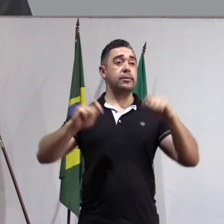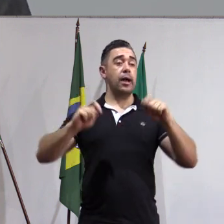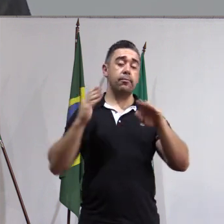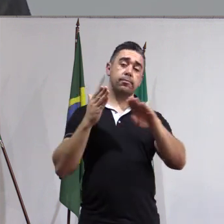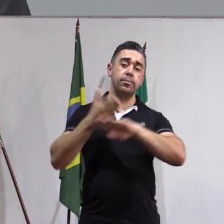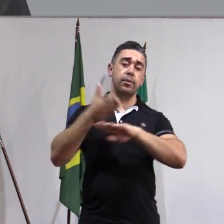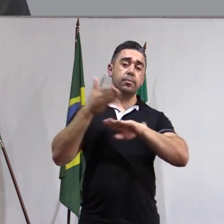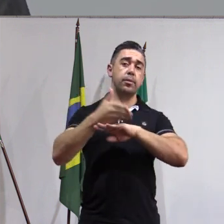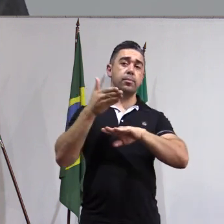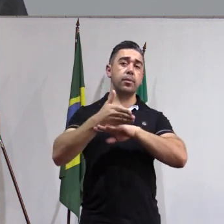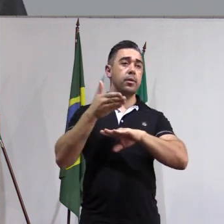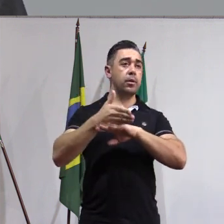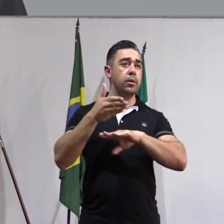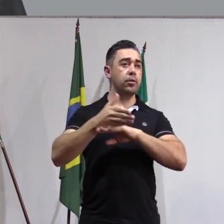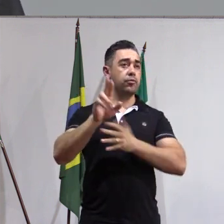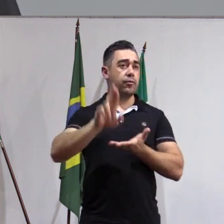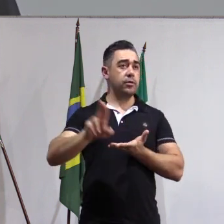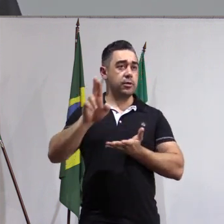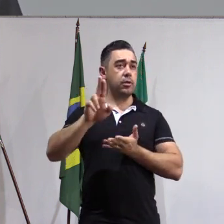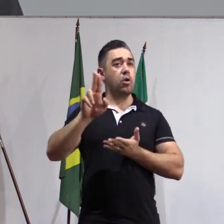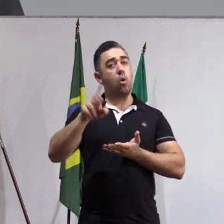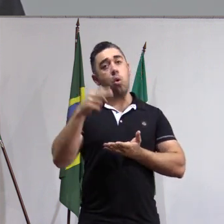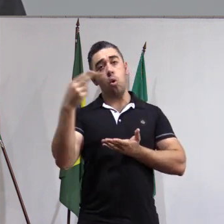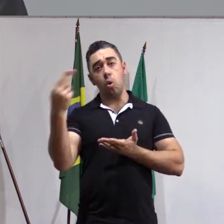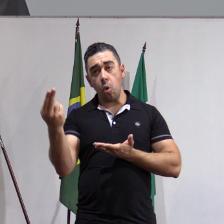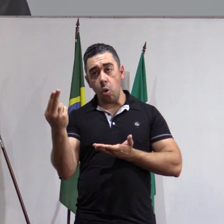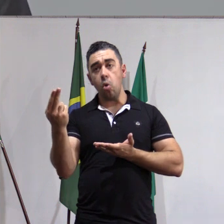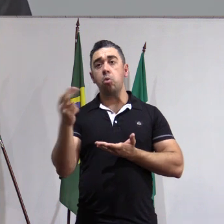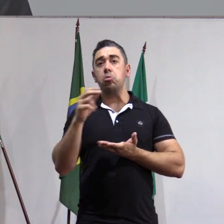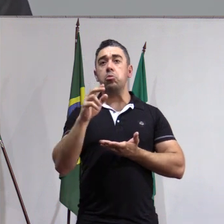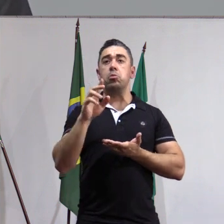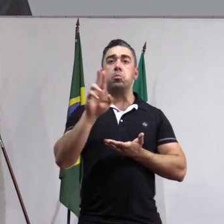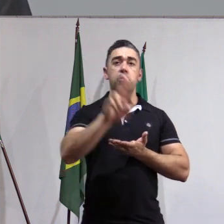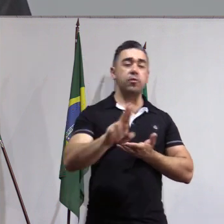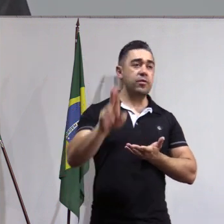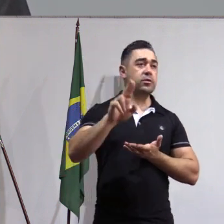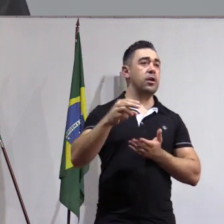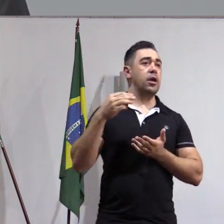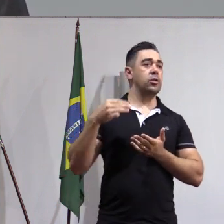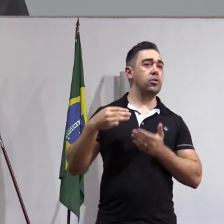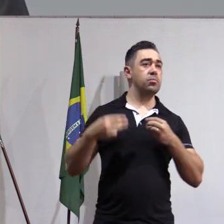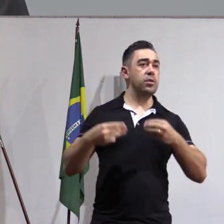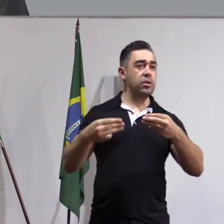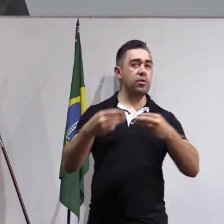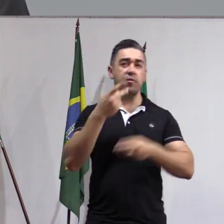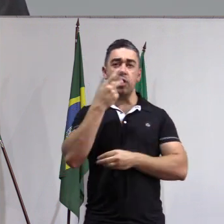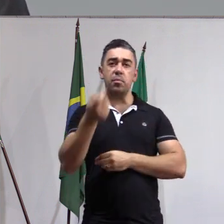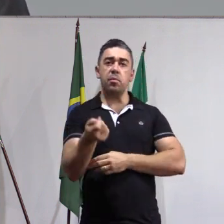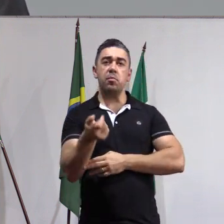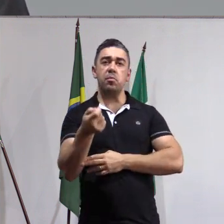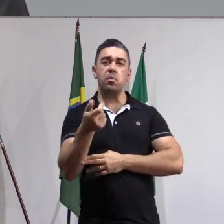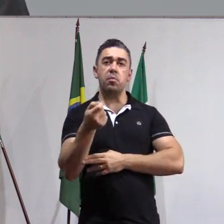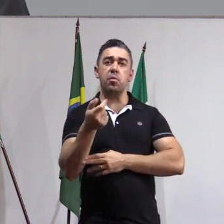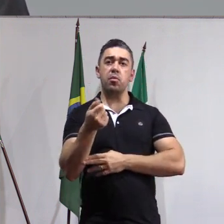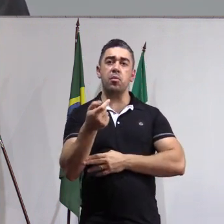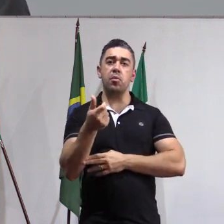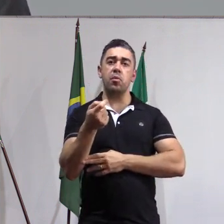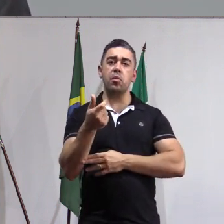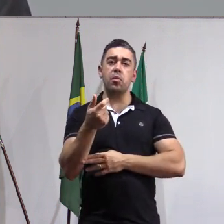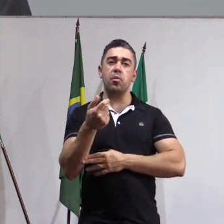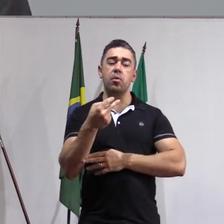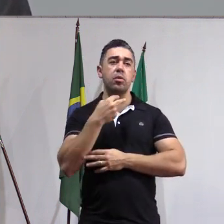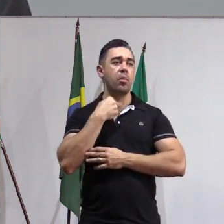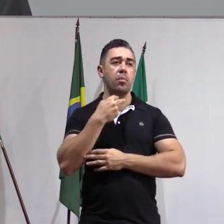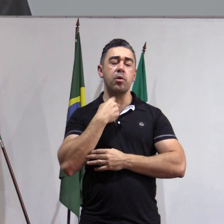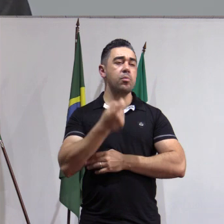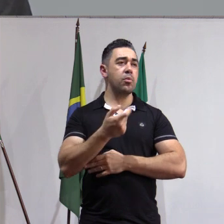ao ensino superior, ou uma universidade, como disse o ministro da Educação anterior, uma universidade para poucos. A universidade pública não pode ser para